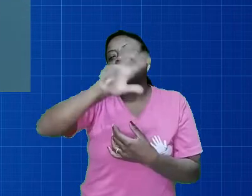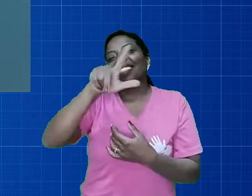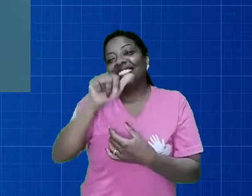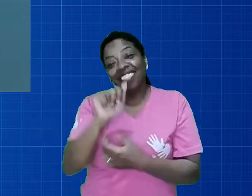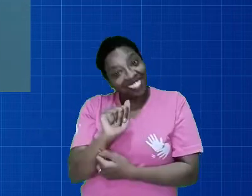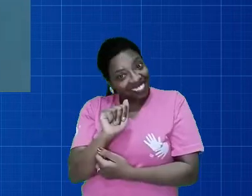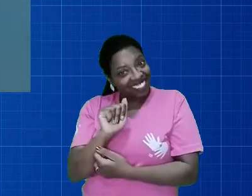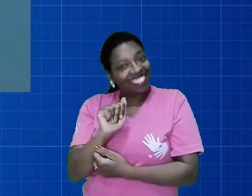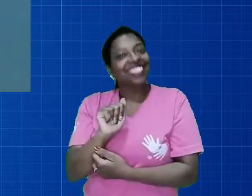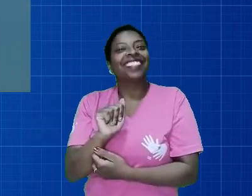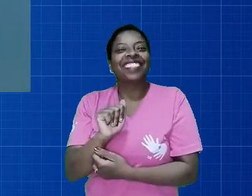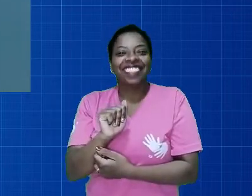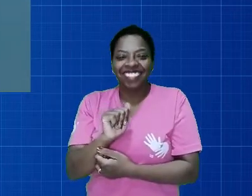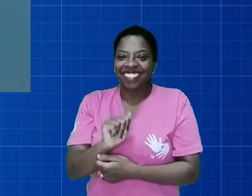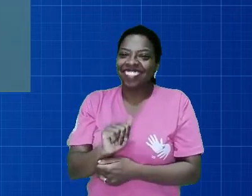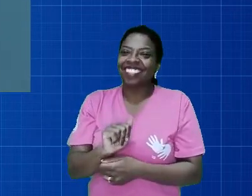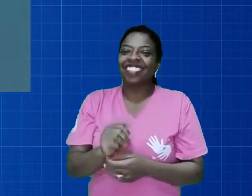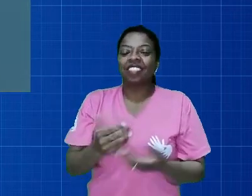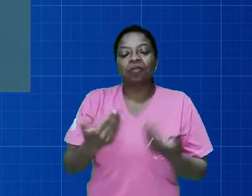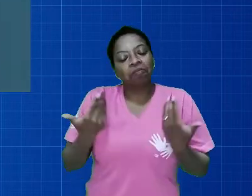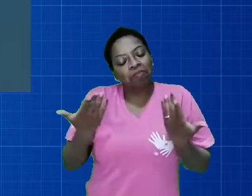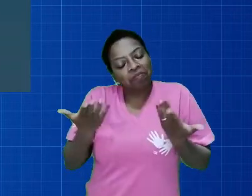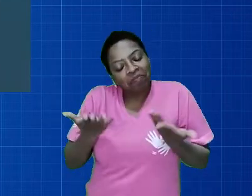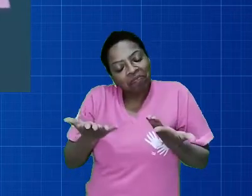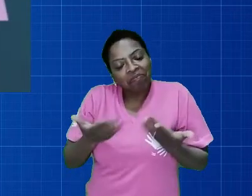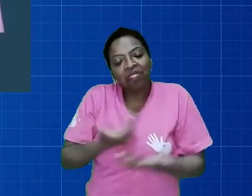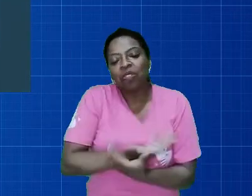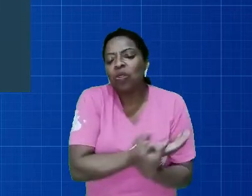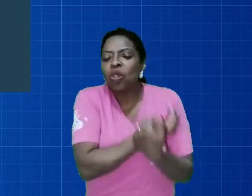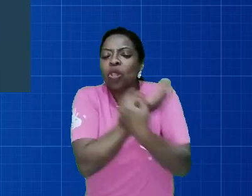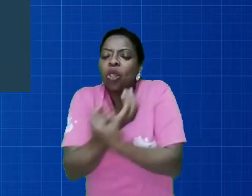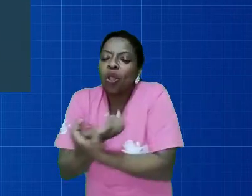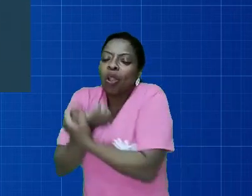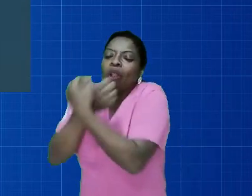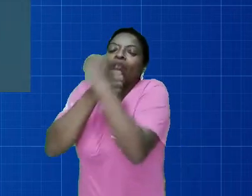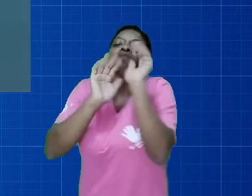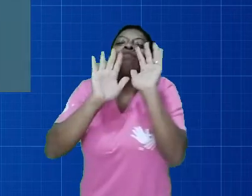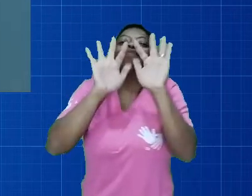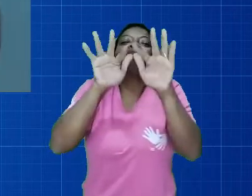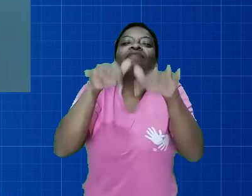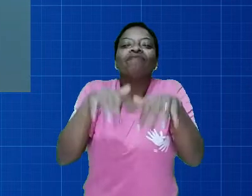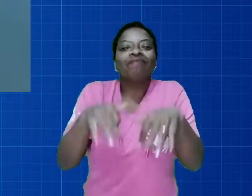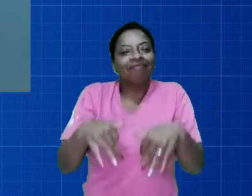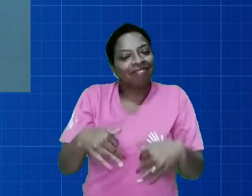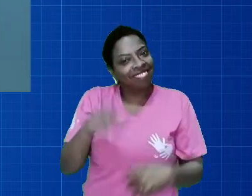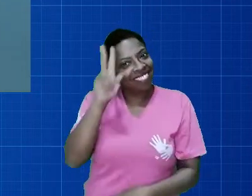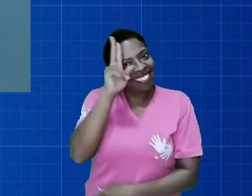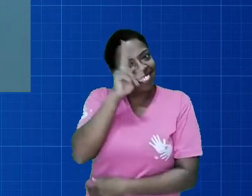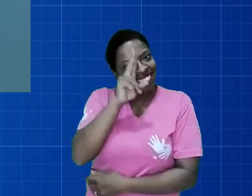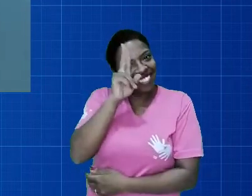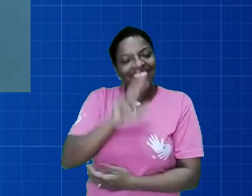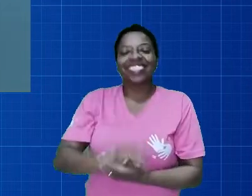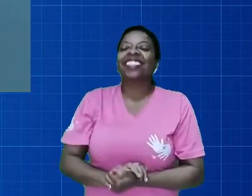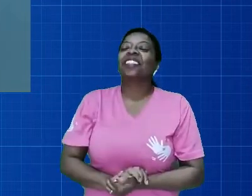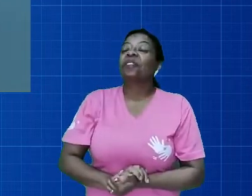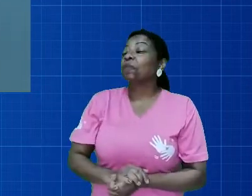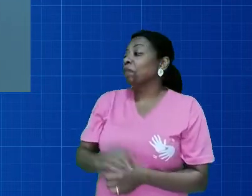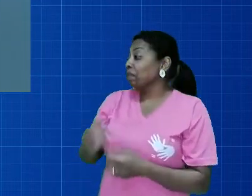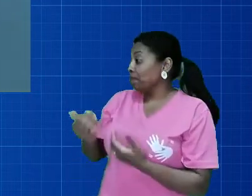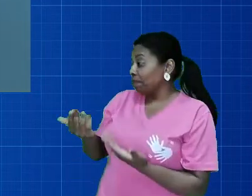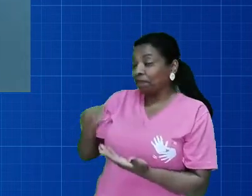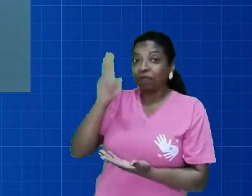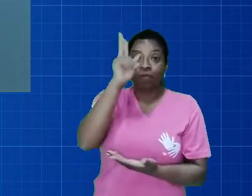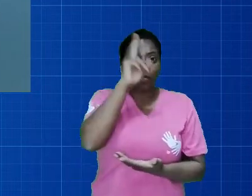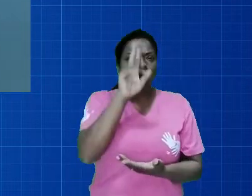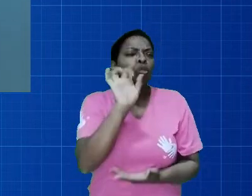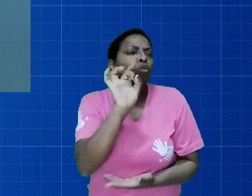Joaninha. E a nossa história acabou. Essa foi uma história que a gente usou de